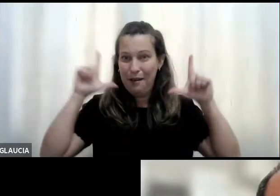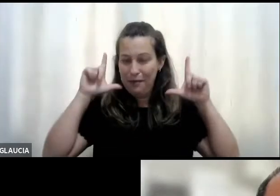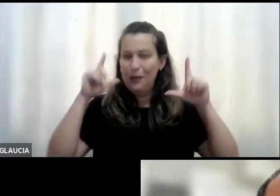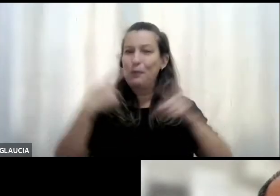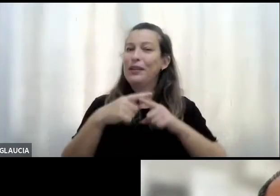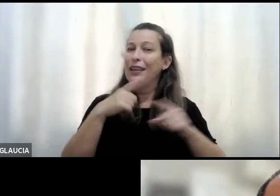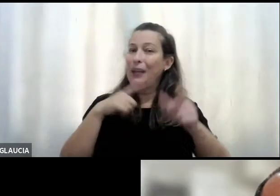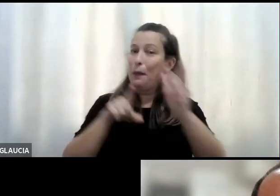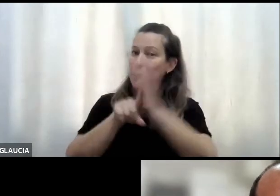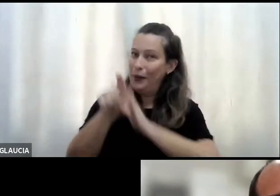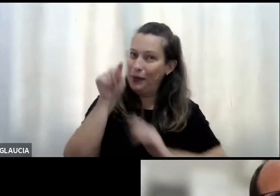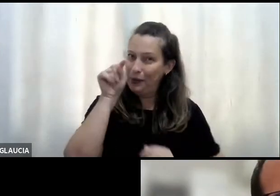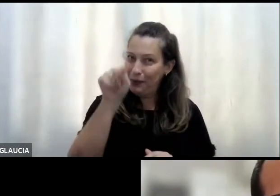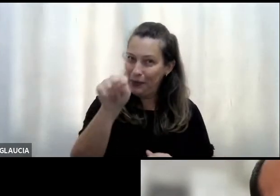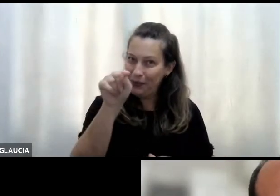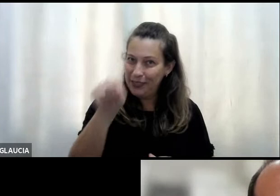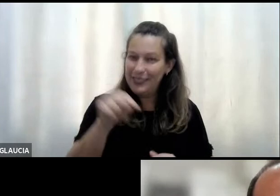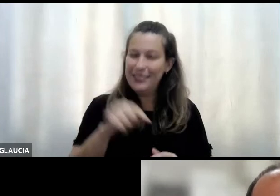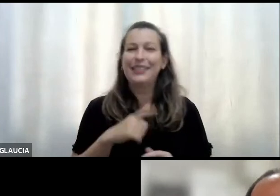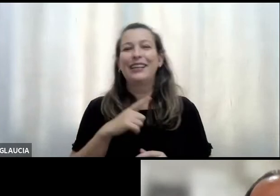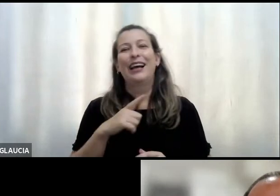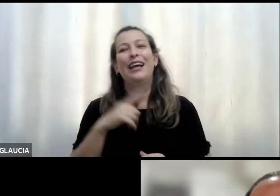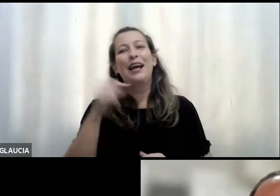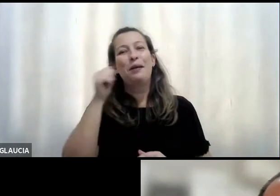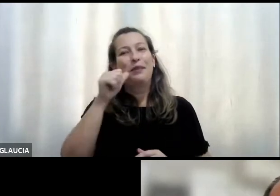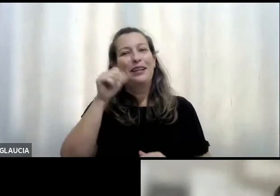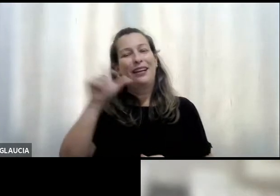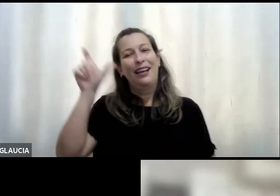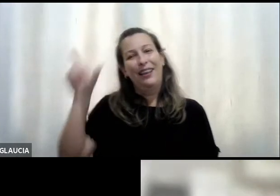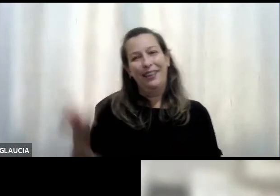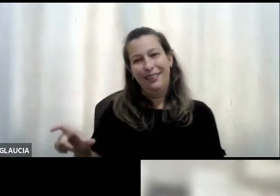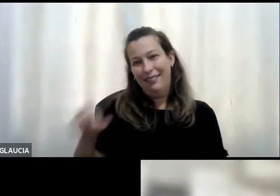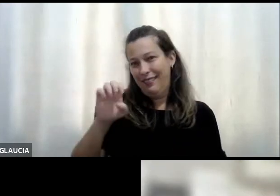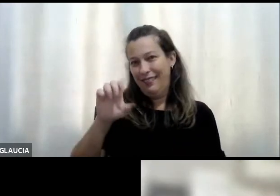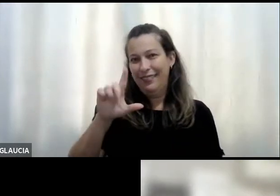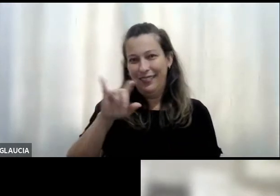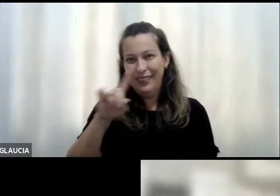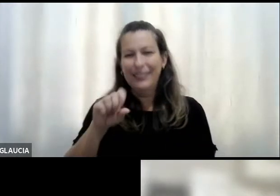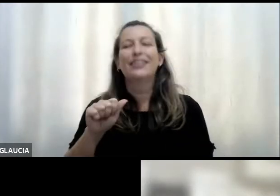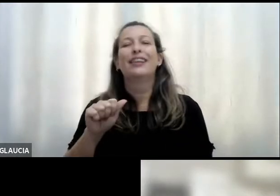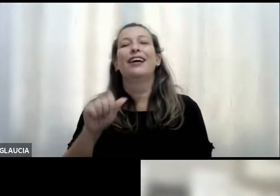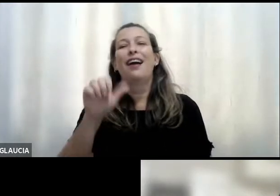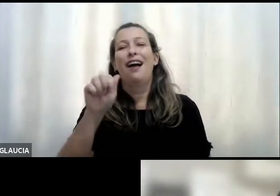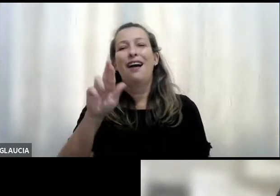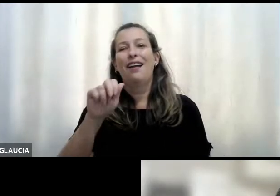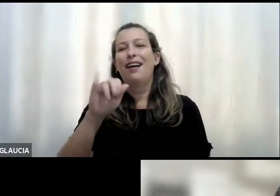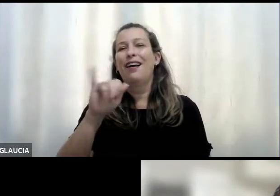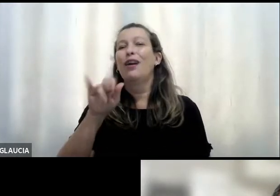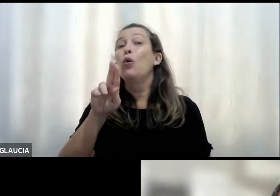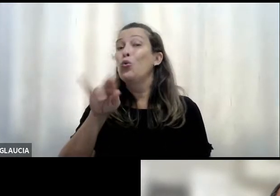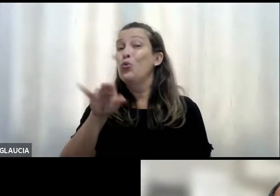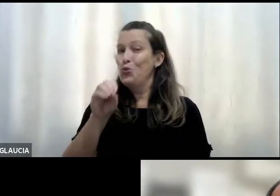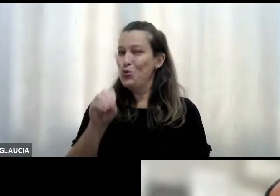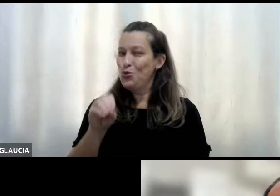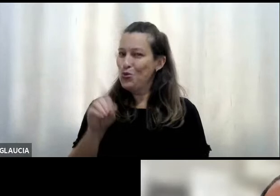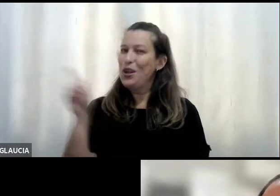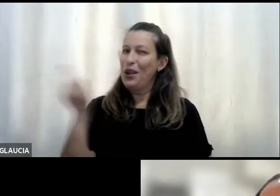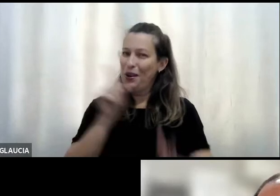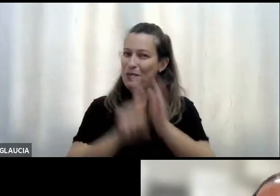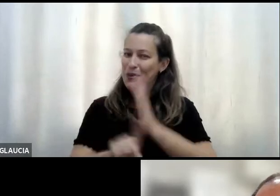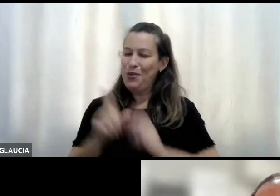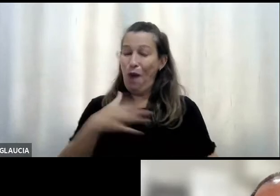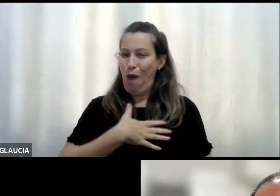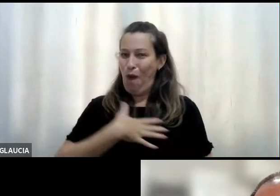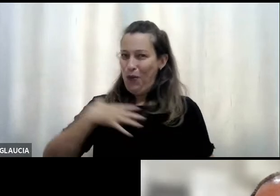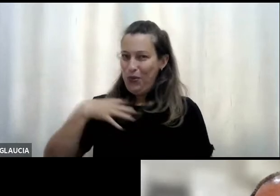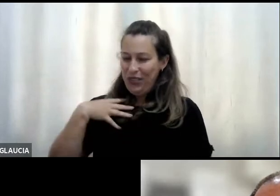nossa orientadora, Inês Ita Araújo, uma das figuras mais emblemáticas da comunicação e saúde. Que honra!